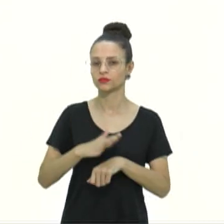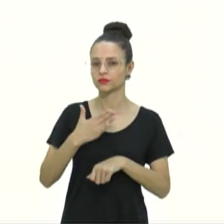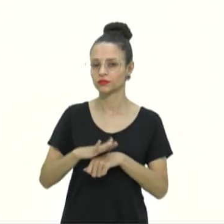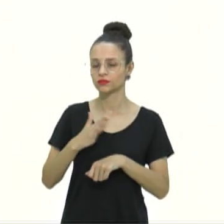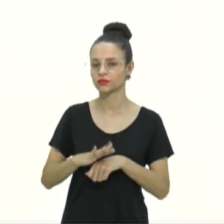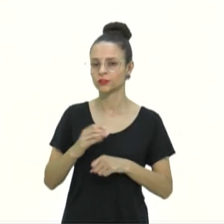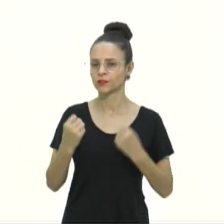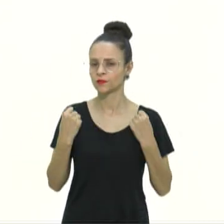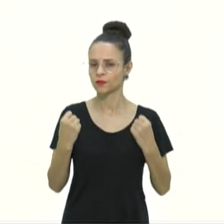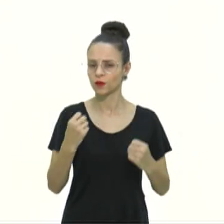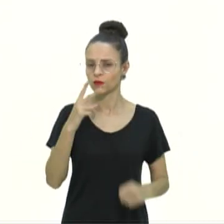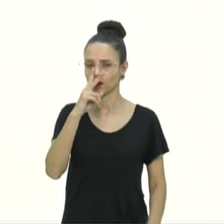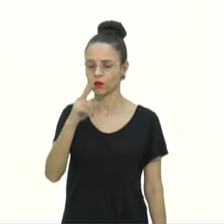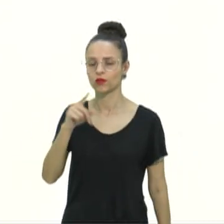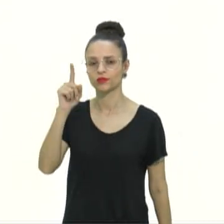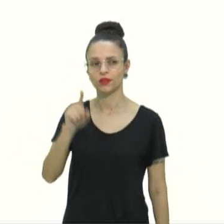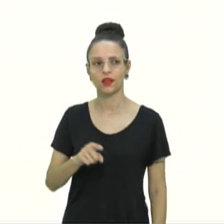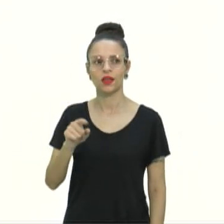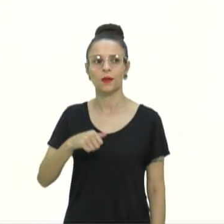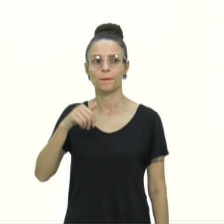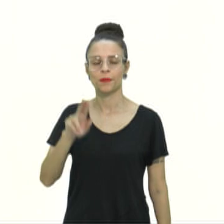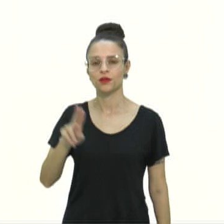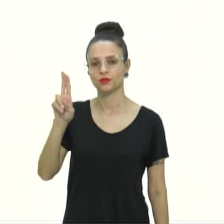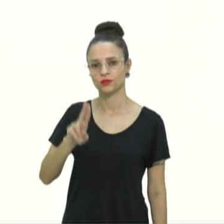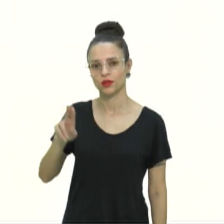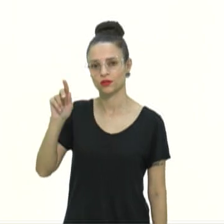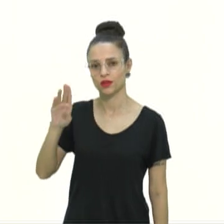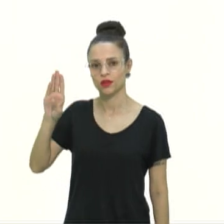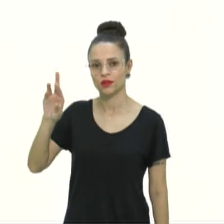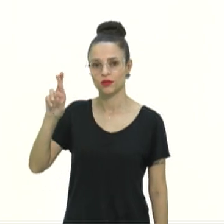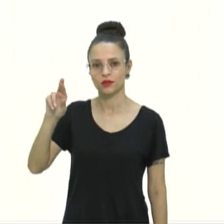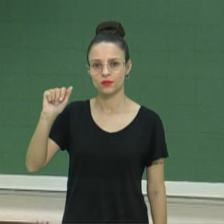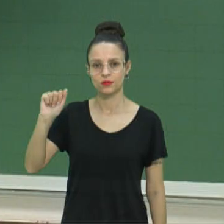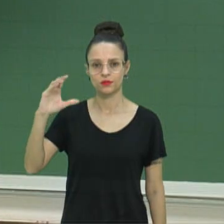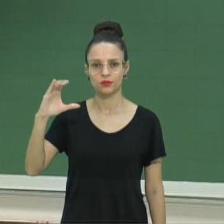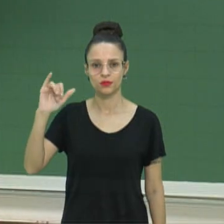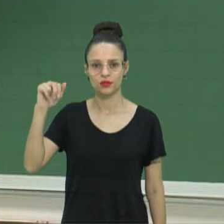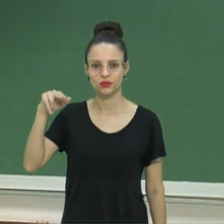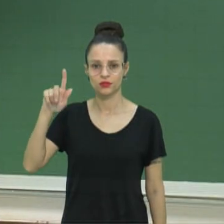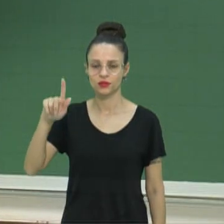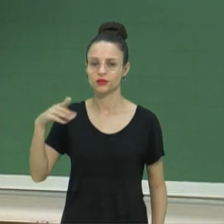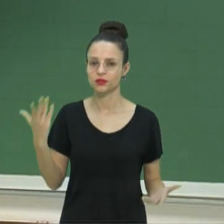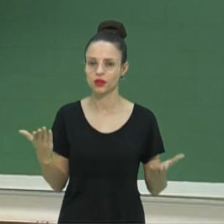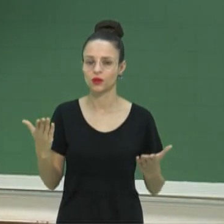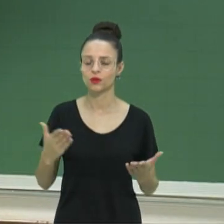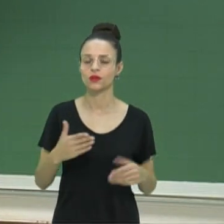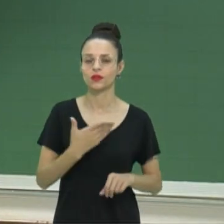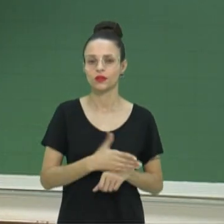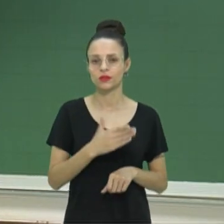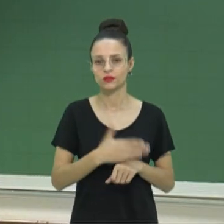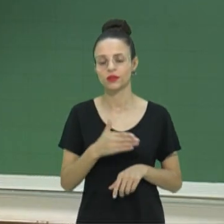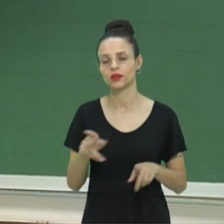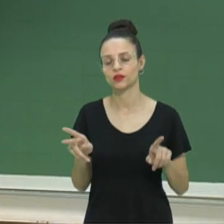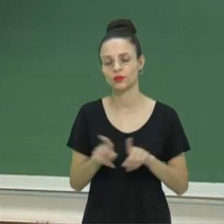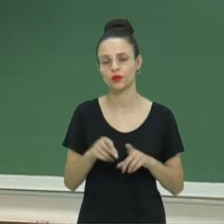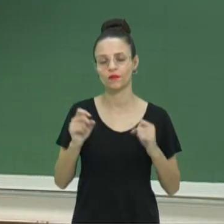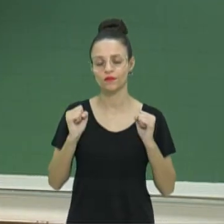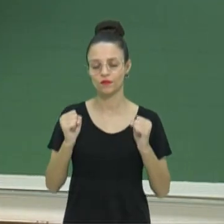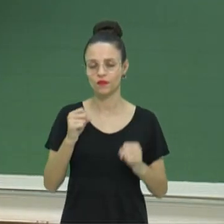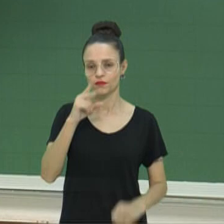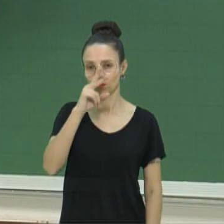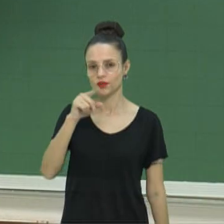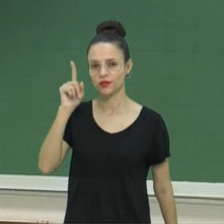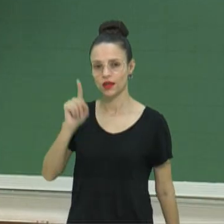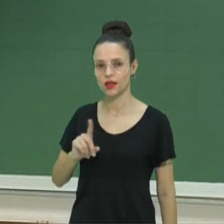força, a respiração mais comum, o tipo mais comum é o bracing, né? Então, nós vimos lá, né? Então, treinos de força e treinos funcionais, o bracing é